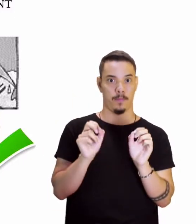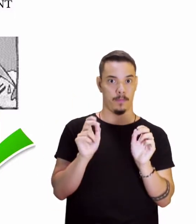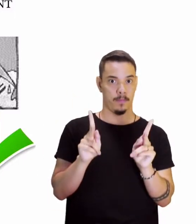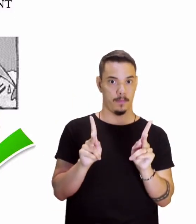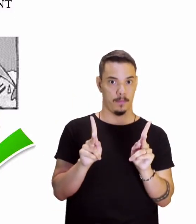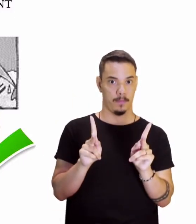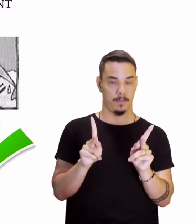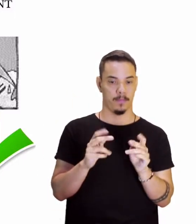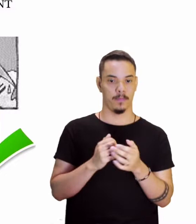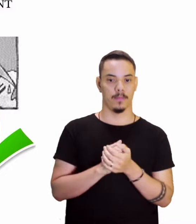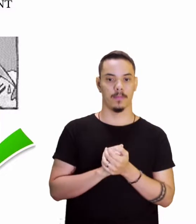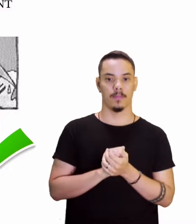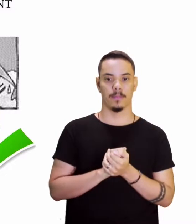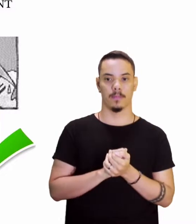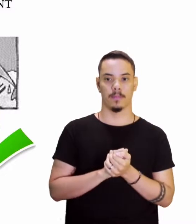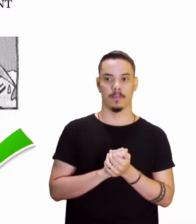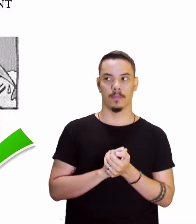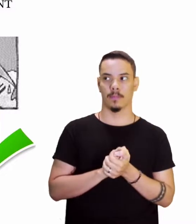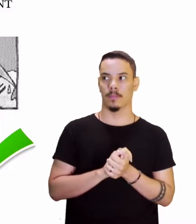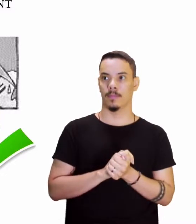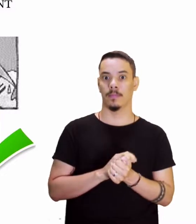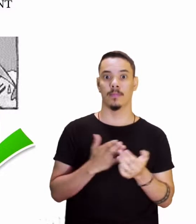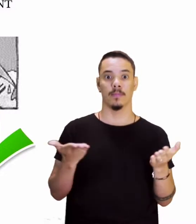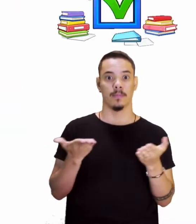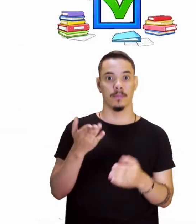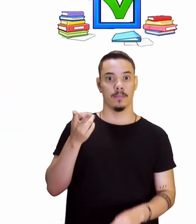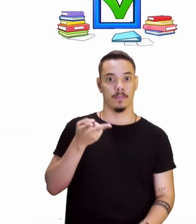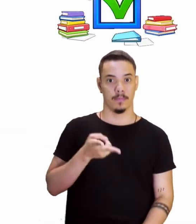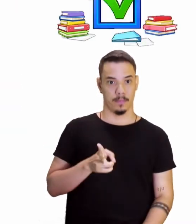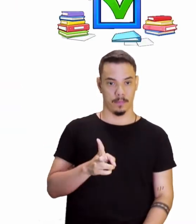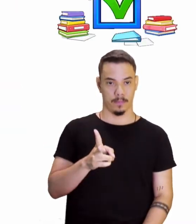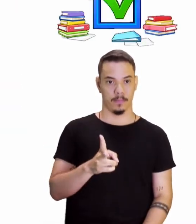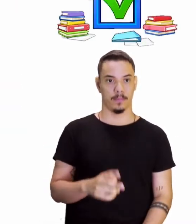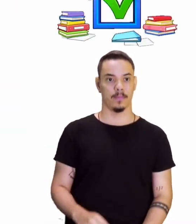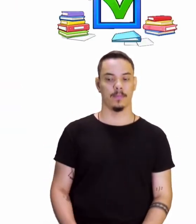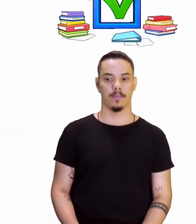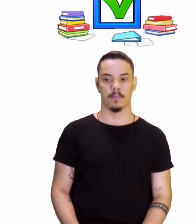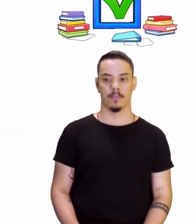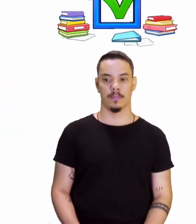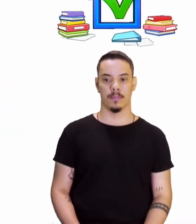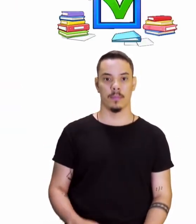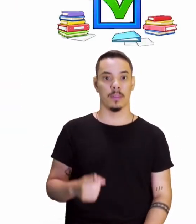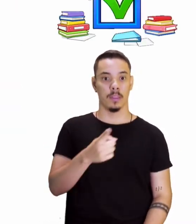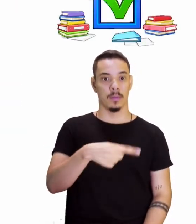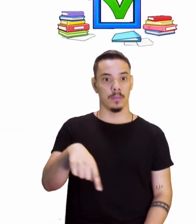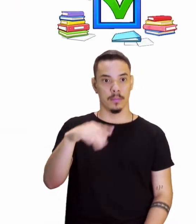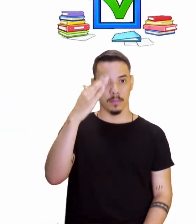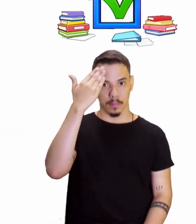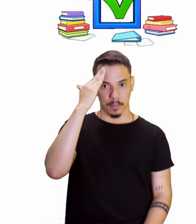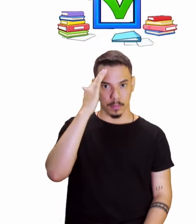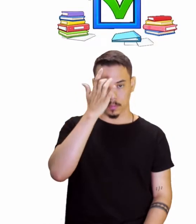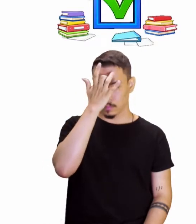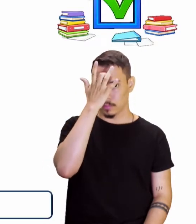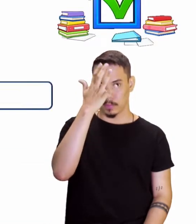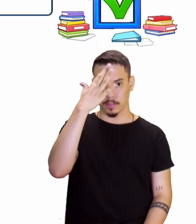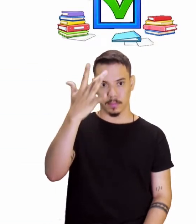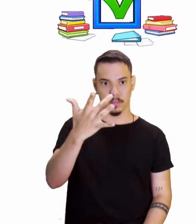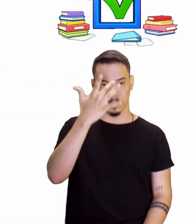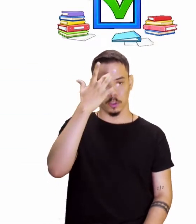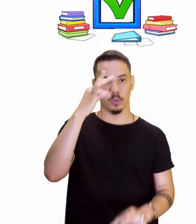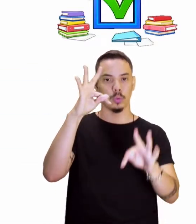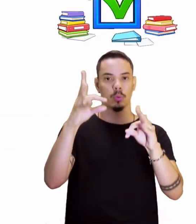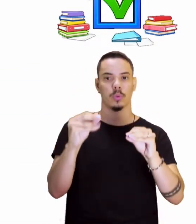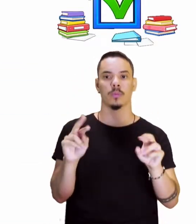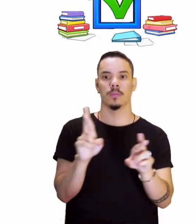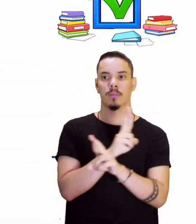Ok? Certo? Vamos lá dar sequência aqui para vocês, para ficar, facilitar essa